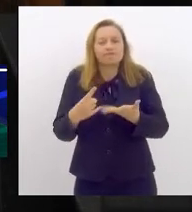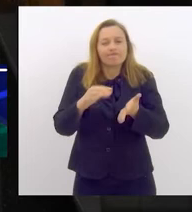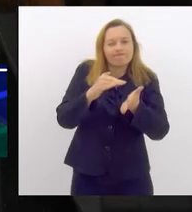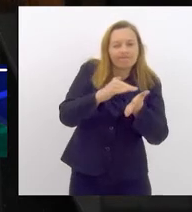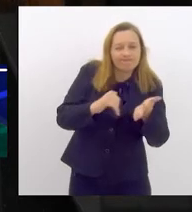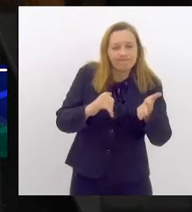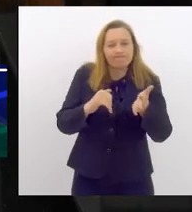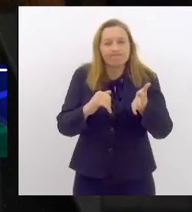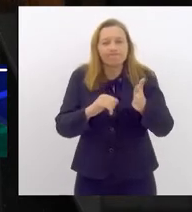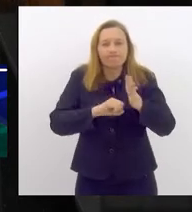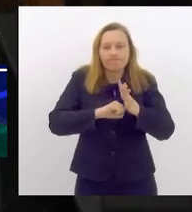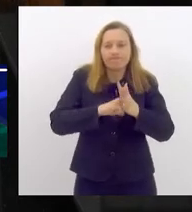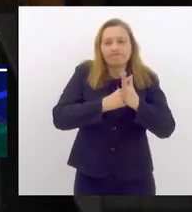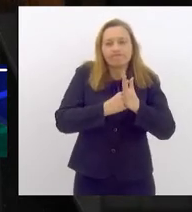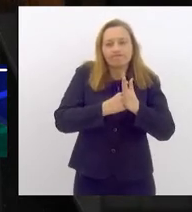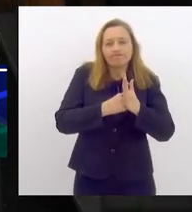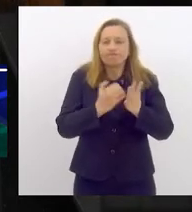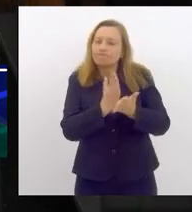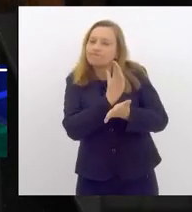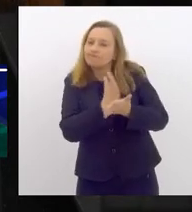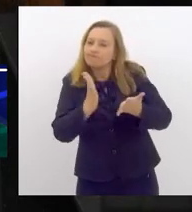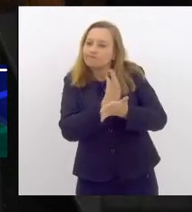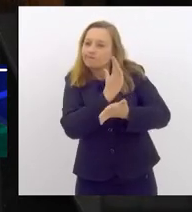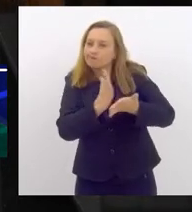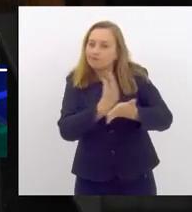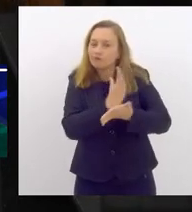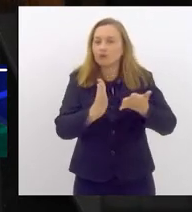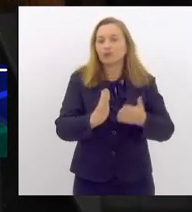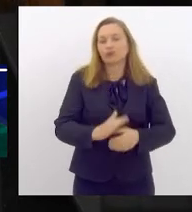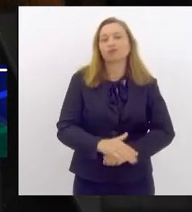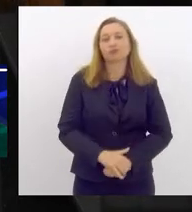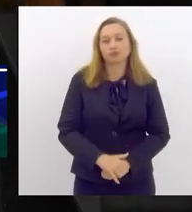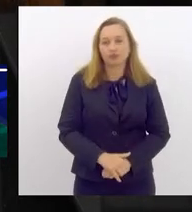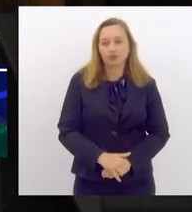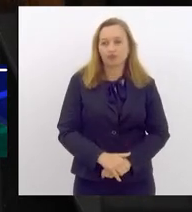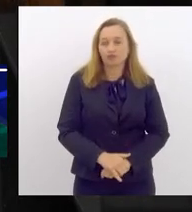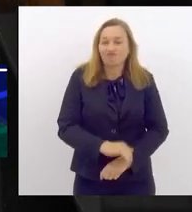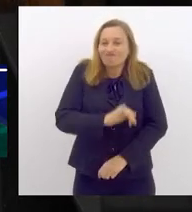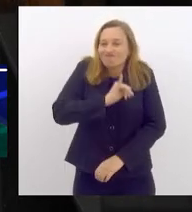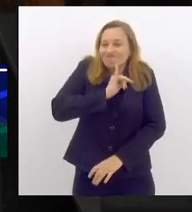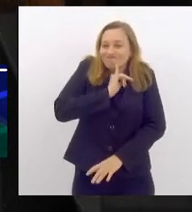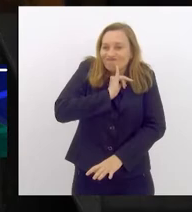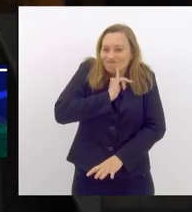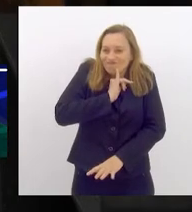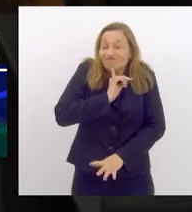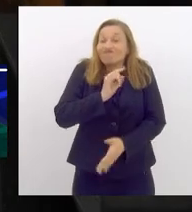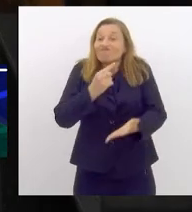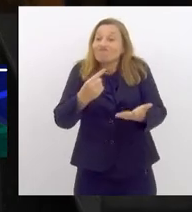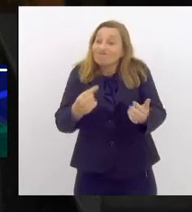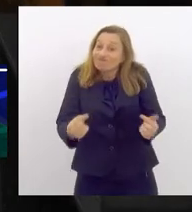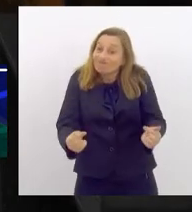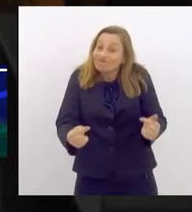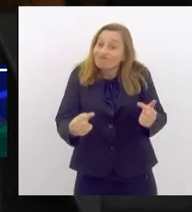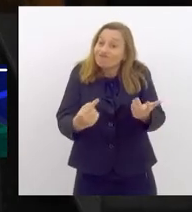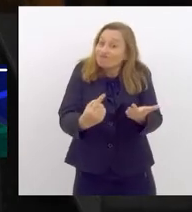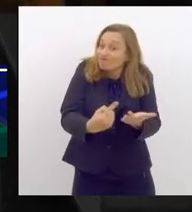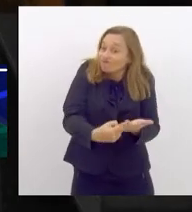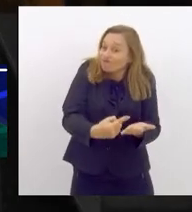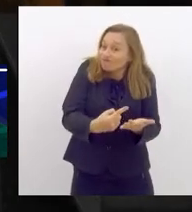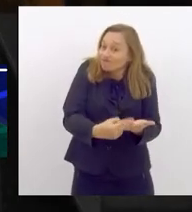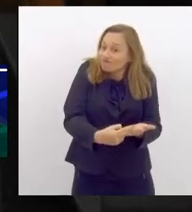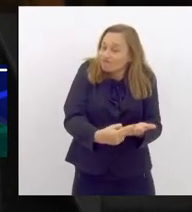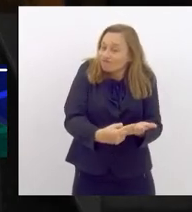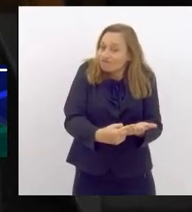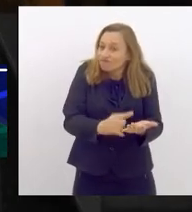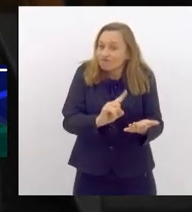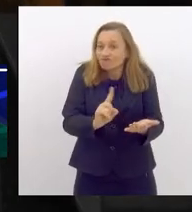derrubar alguns vetos e infelizmente este acordo não